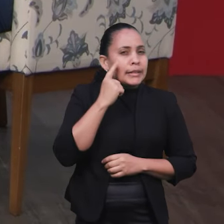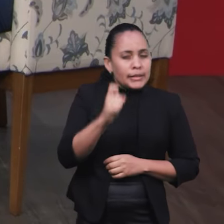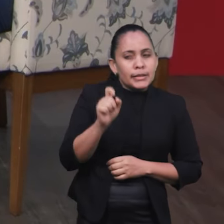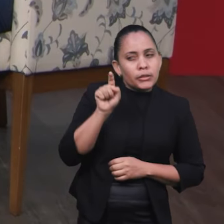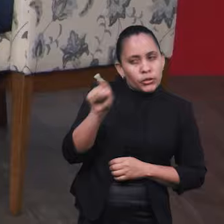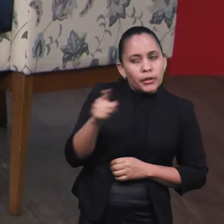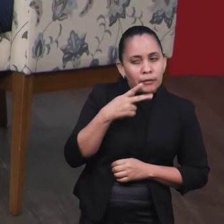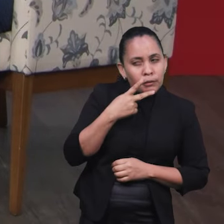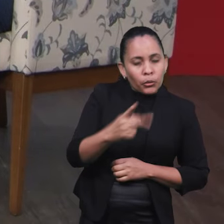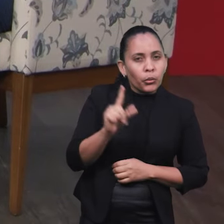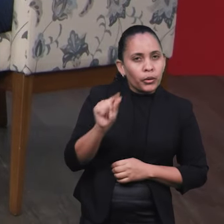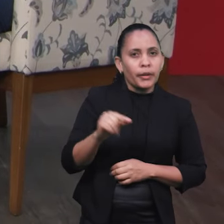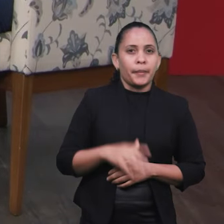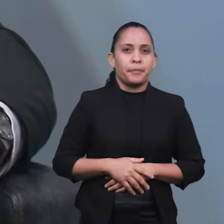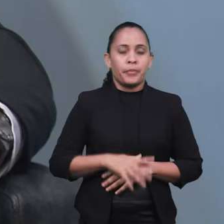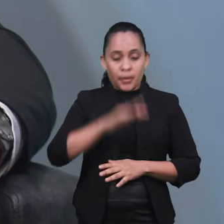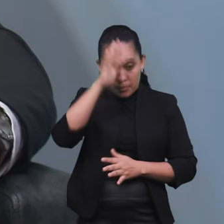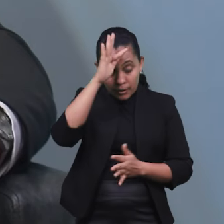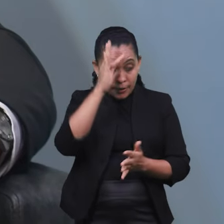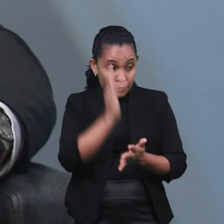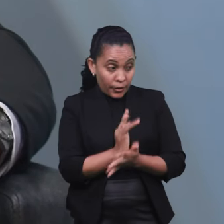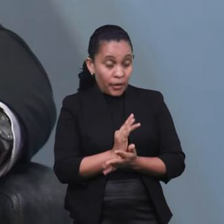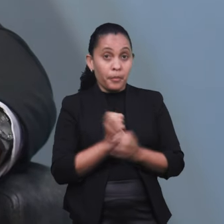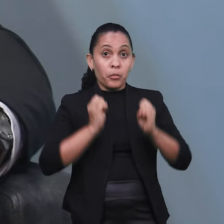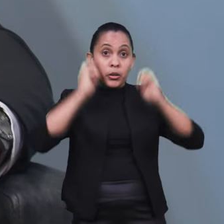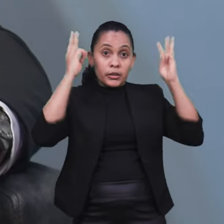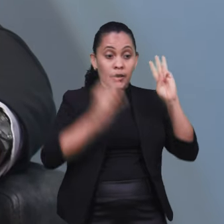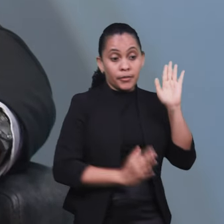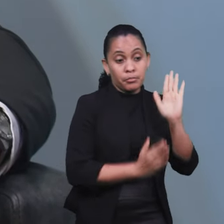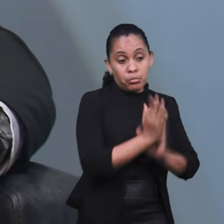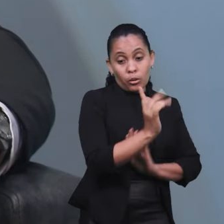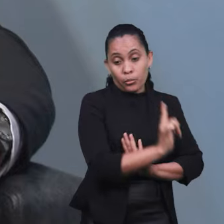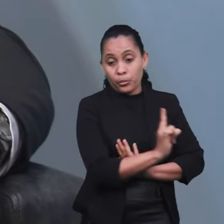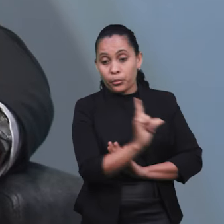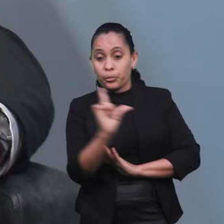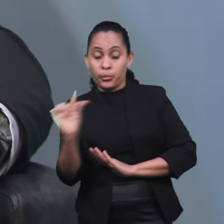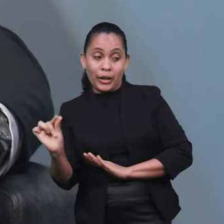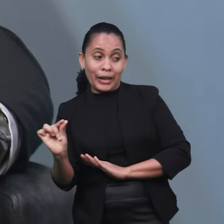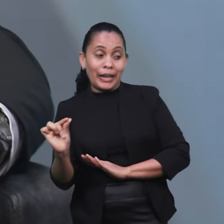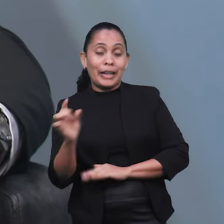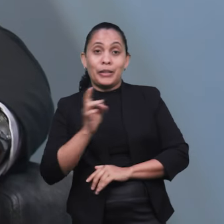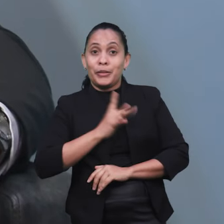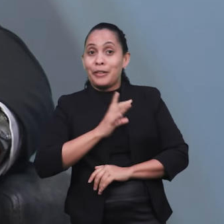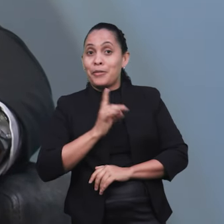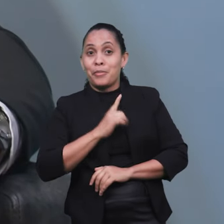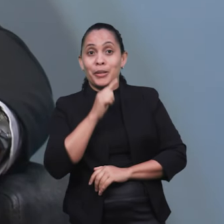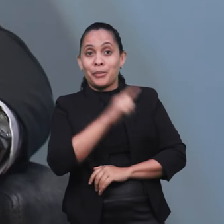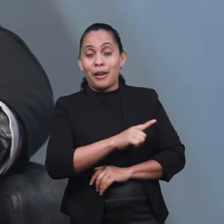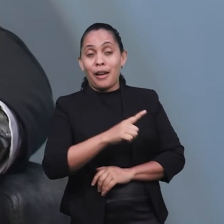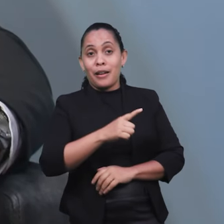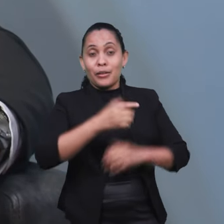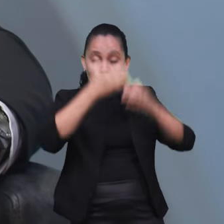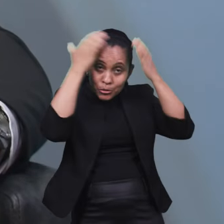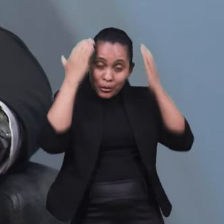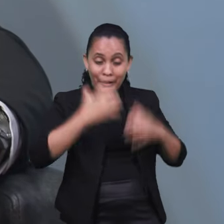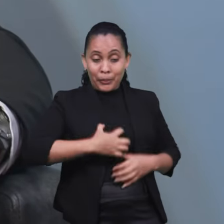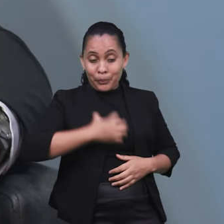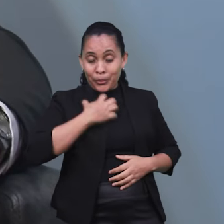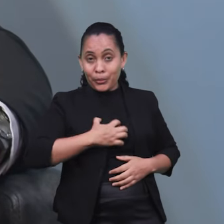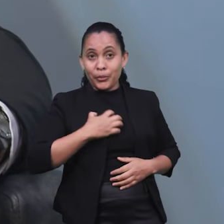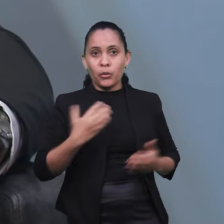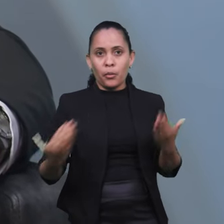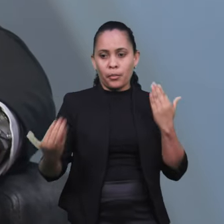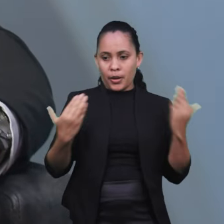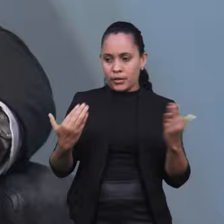assim, quando você diz que pela fé ele deixou o Egito, não temendo a ira do rei, quando nós olhamos para